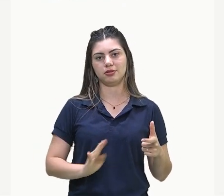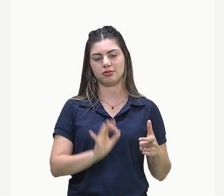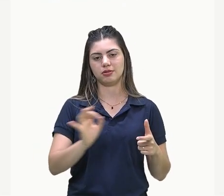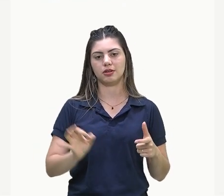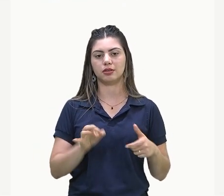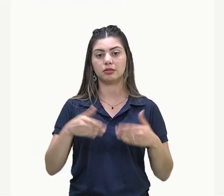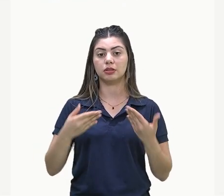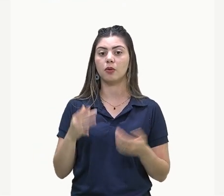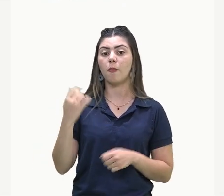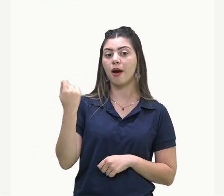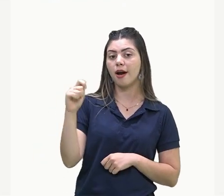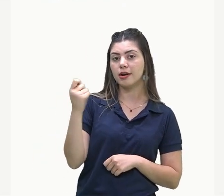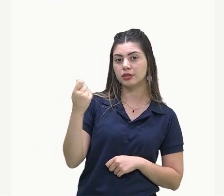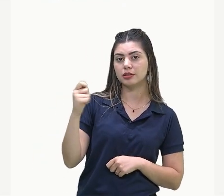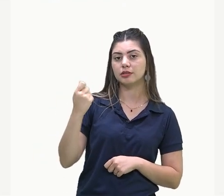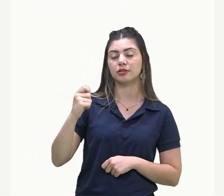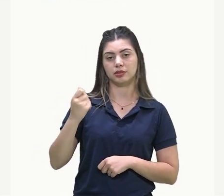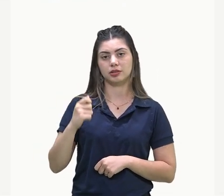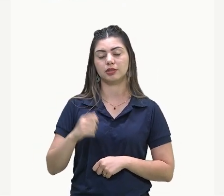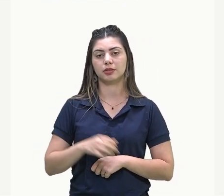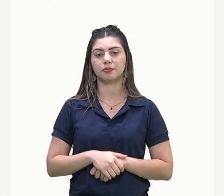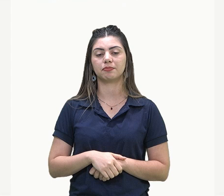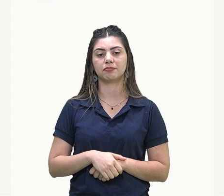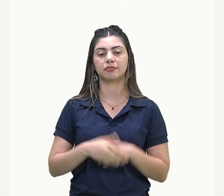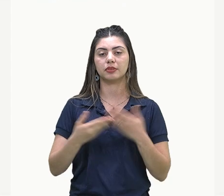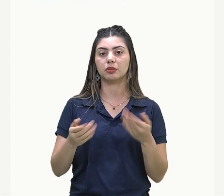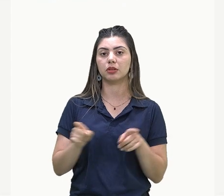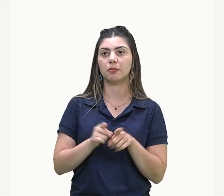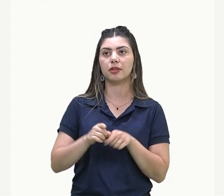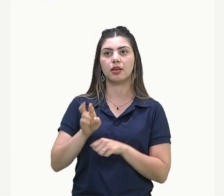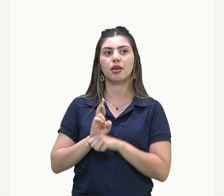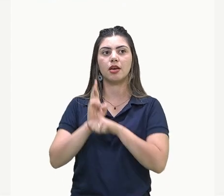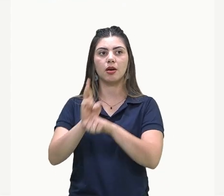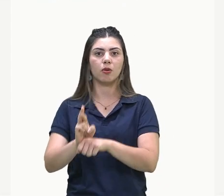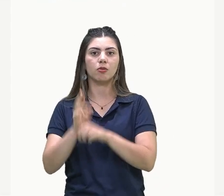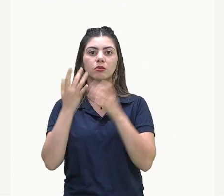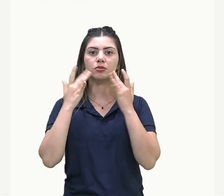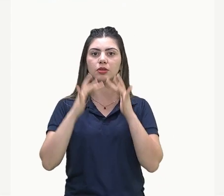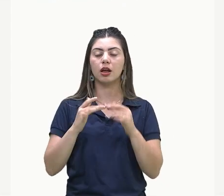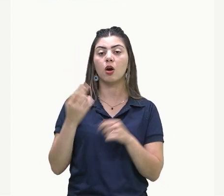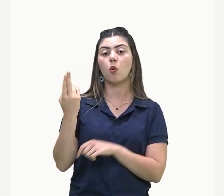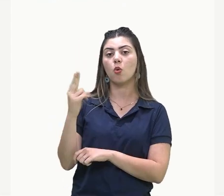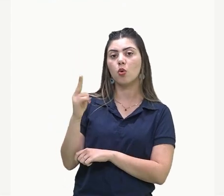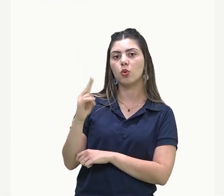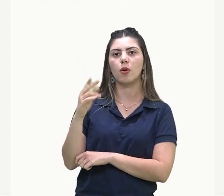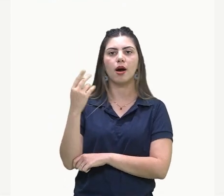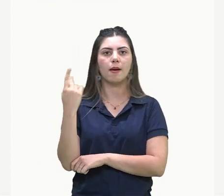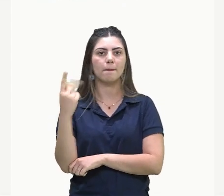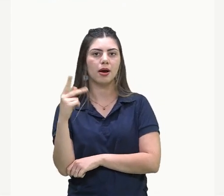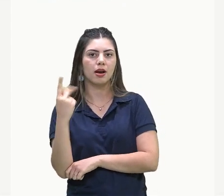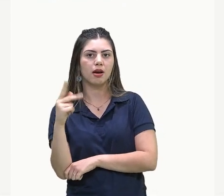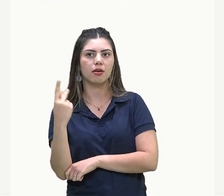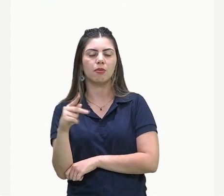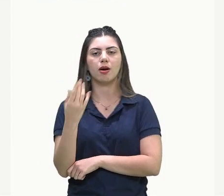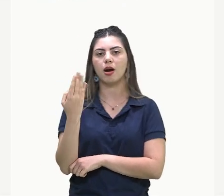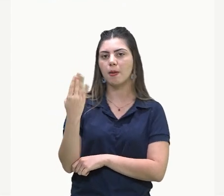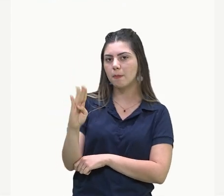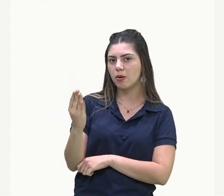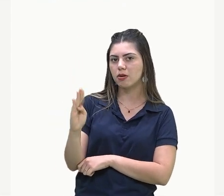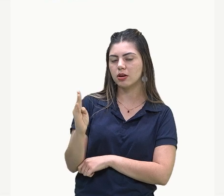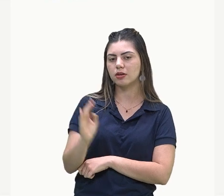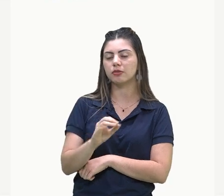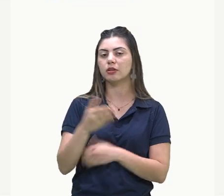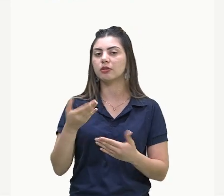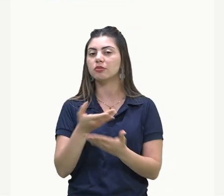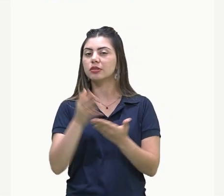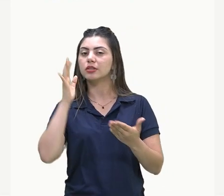a Argentina, em relação aos recursos naturais, o Uruguai, o Paraguai, a Bolívia, né?